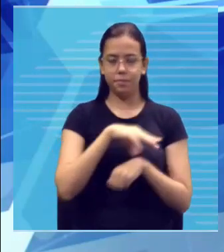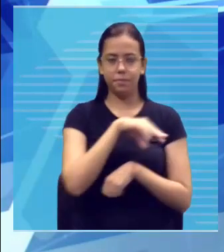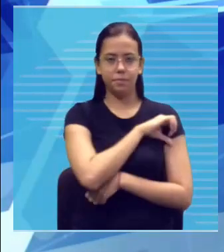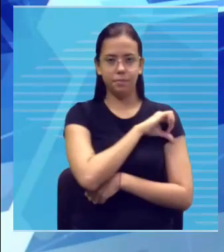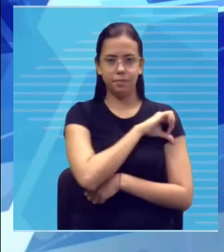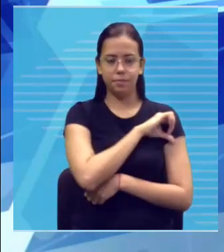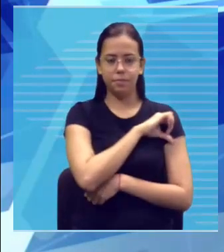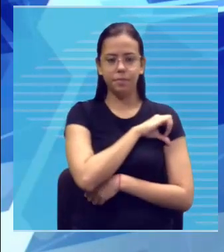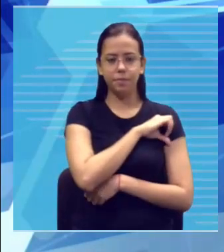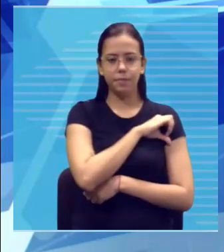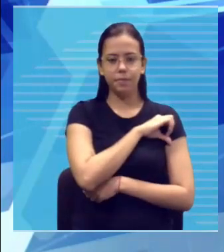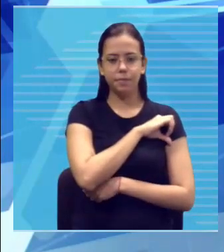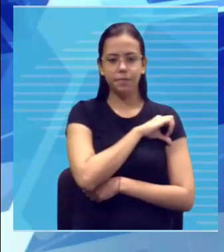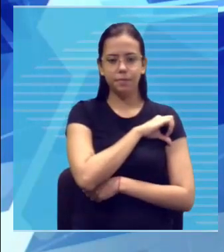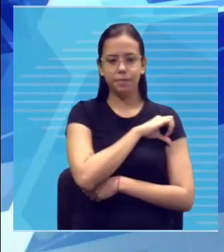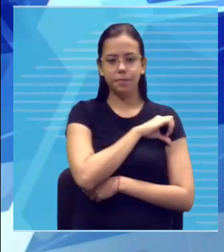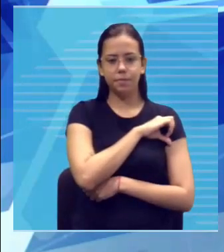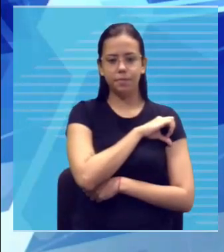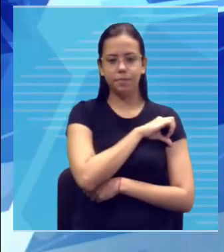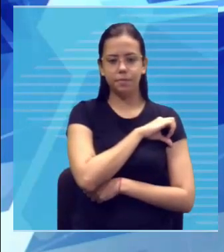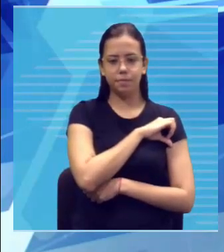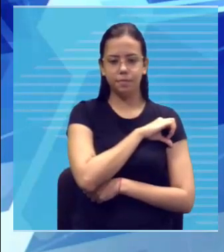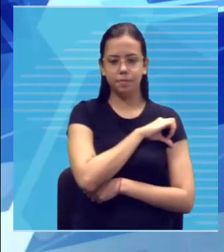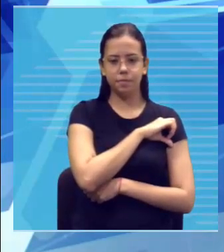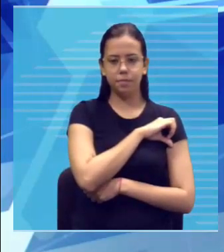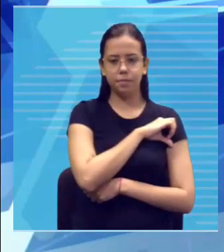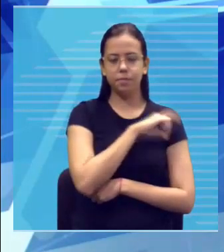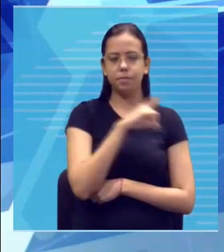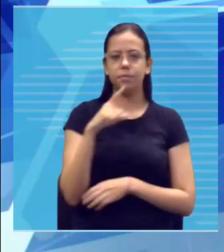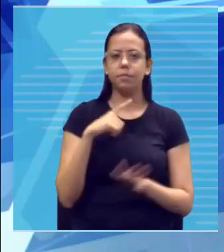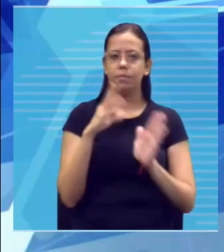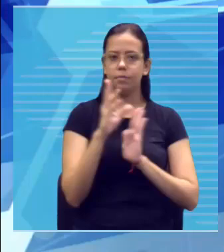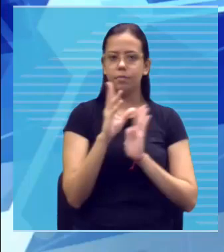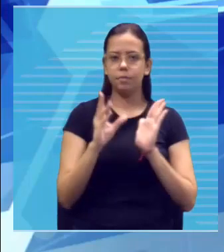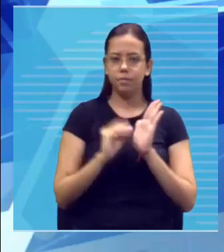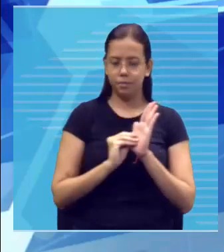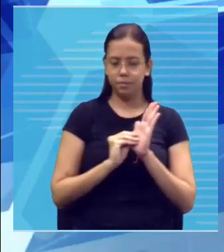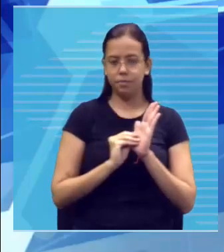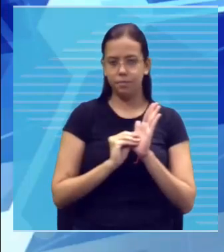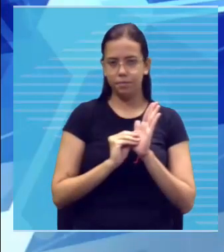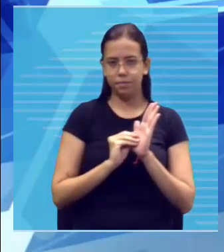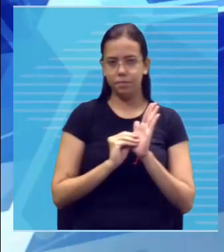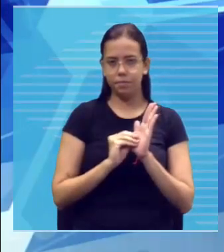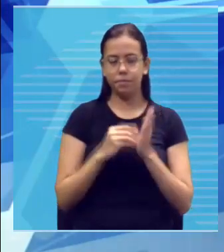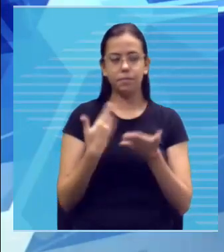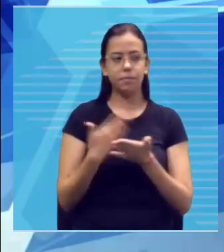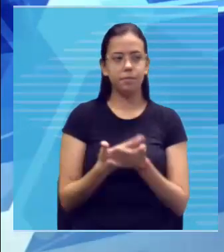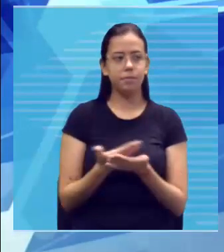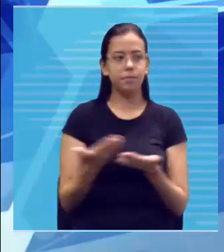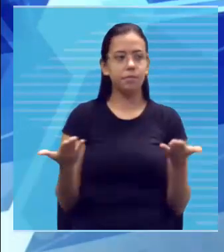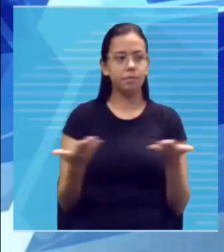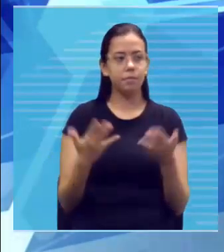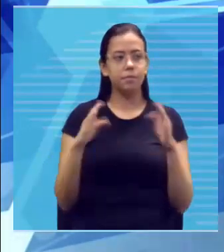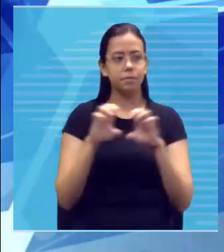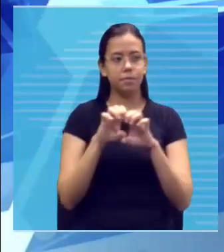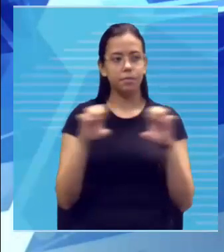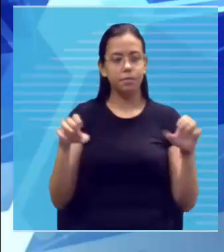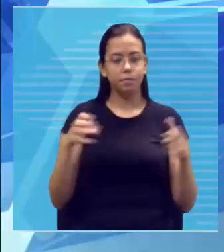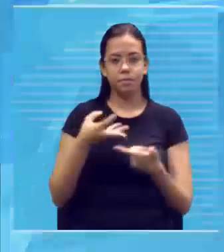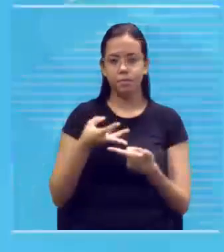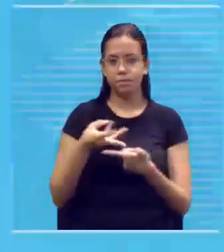nono ano do Ensino Fundamental Tá certo a gente tem um conteúdo a desenvolver hoje expressões algébricas